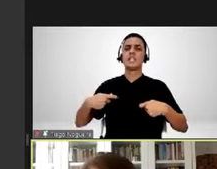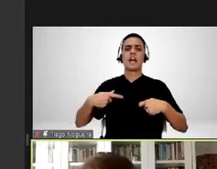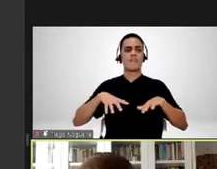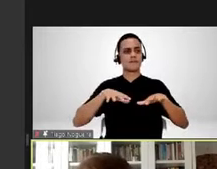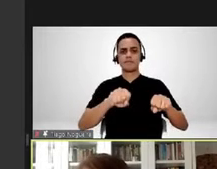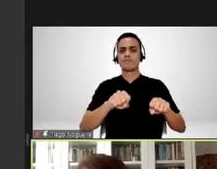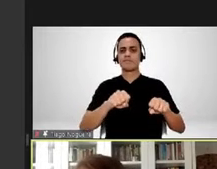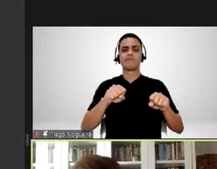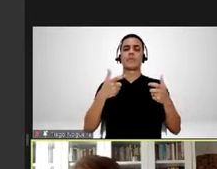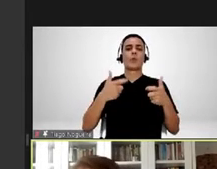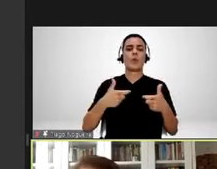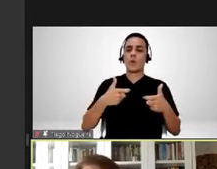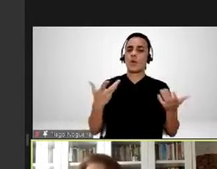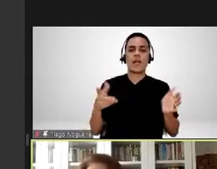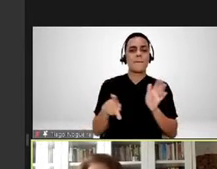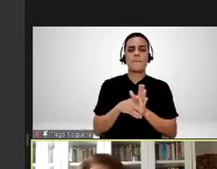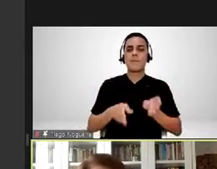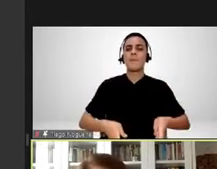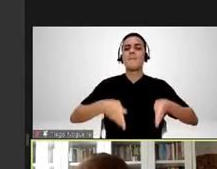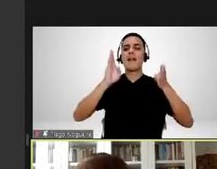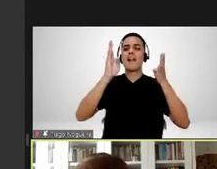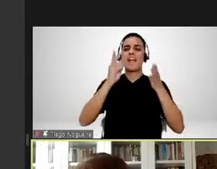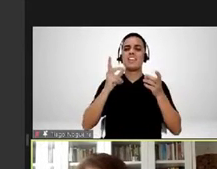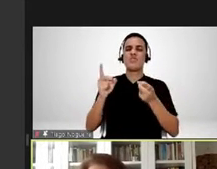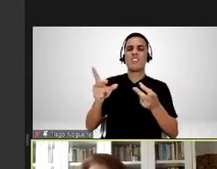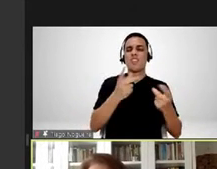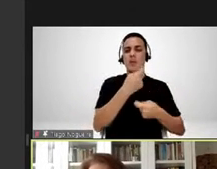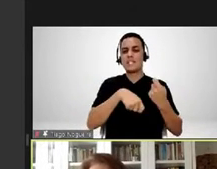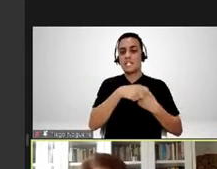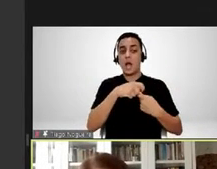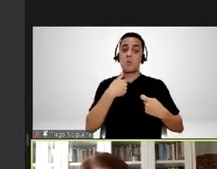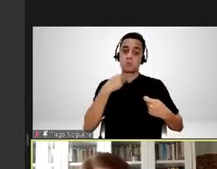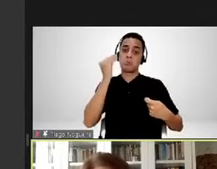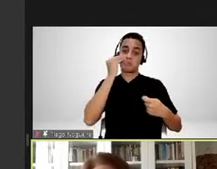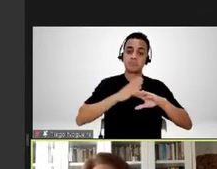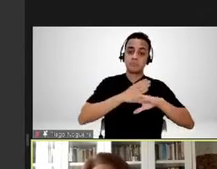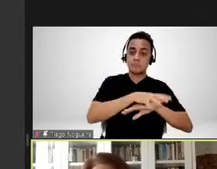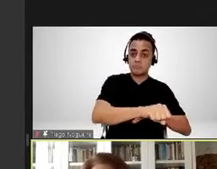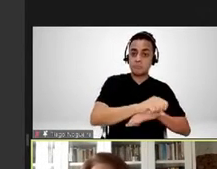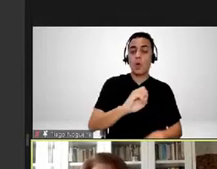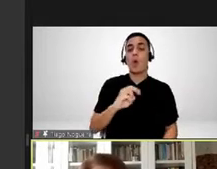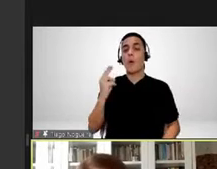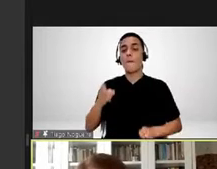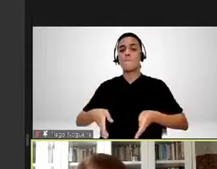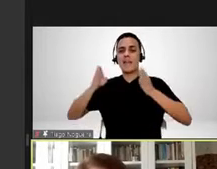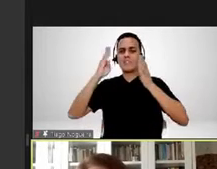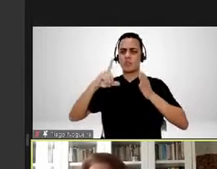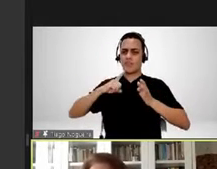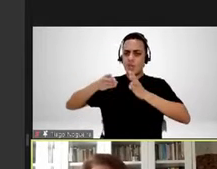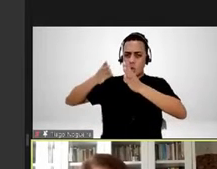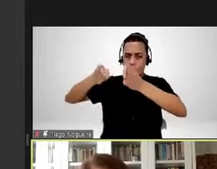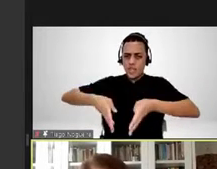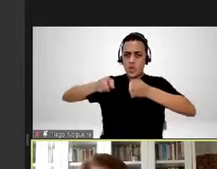prédios comerciais do centro da cidade e até corredores de edifícios. Daí a importância